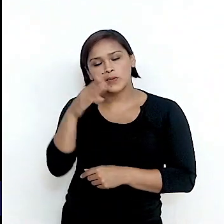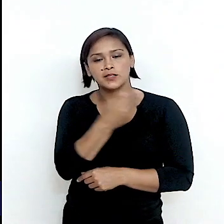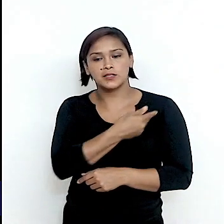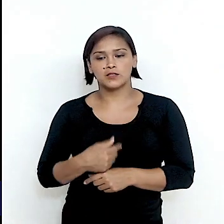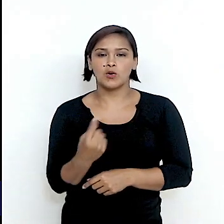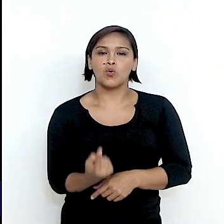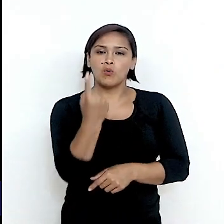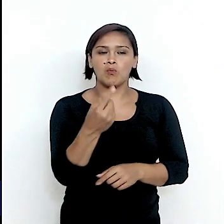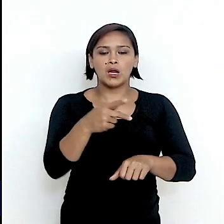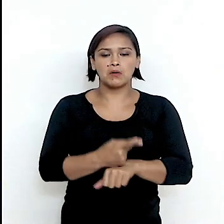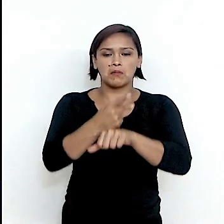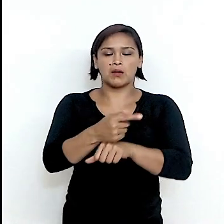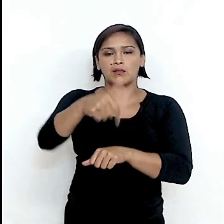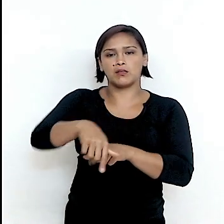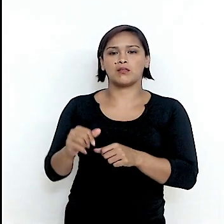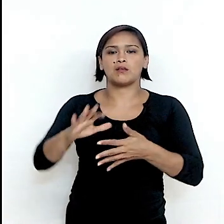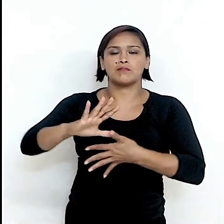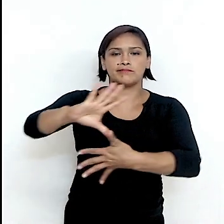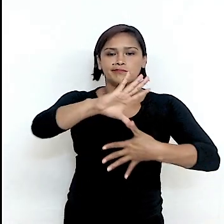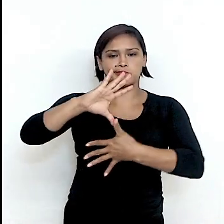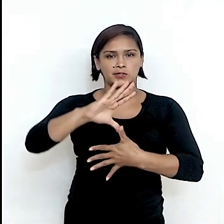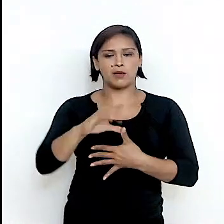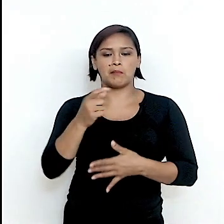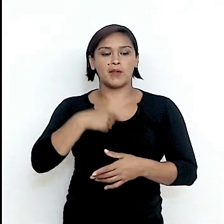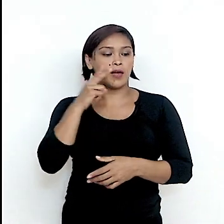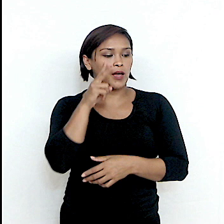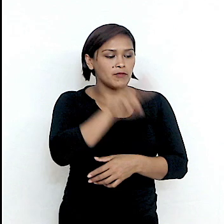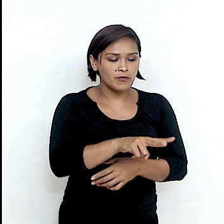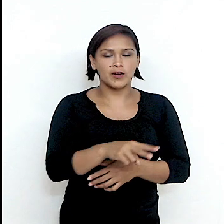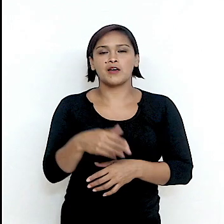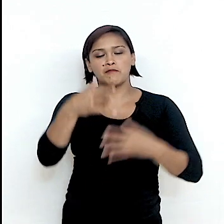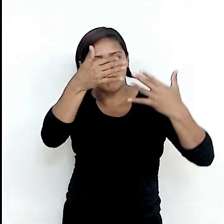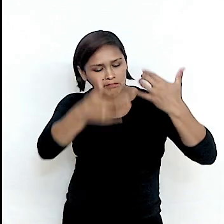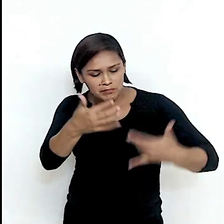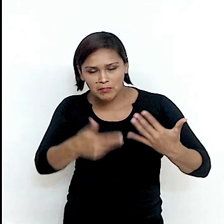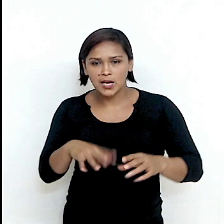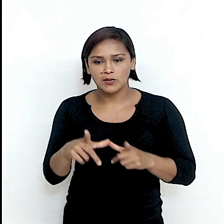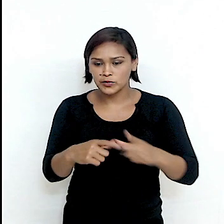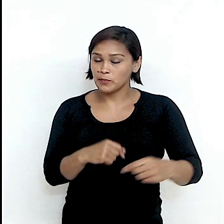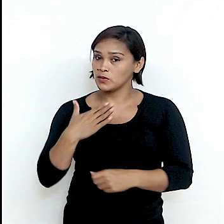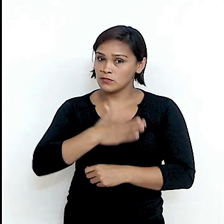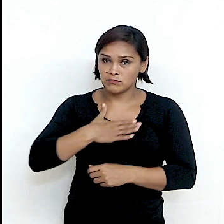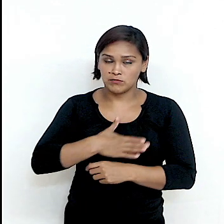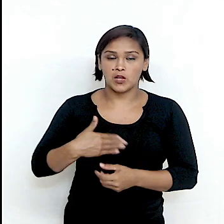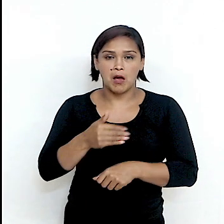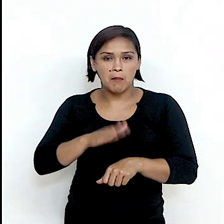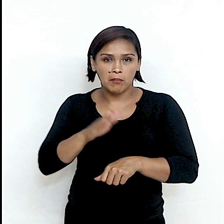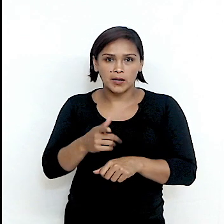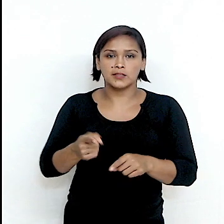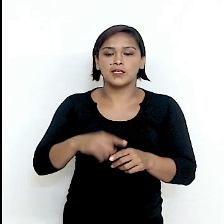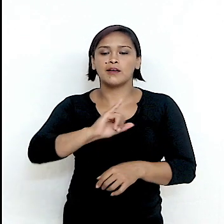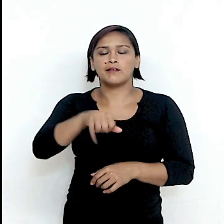único Líder das Américas prestigiar a cerimônia foi um gesto muito apreciada pelos japoneses em